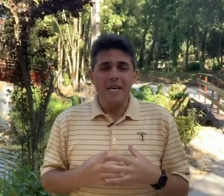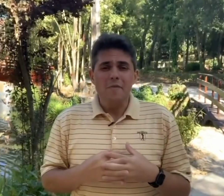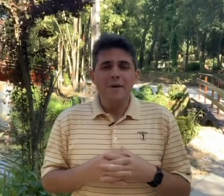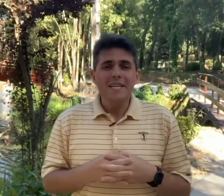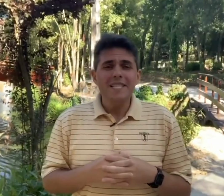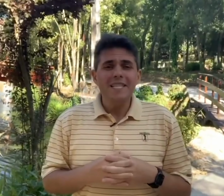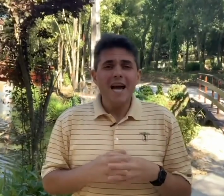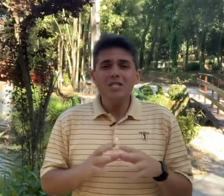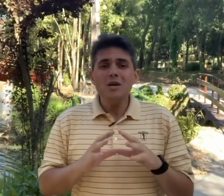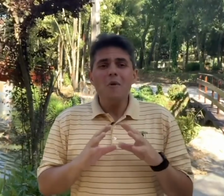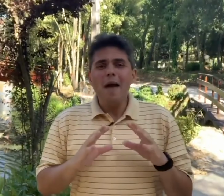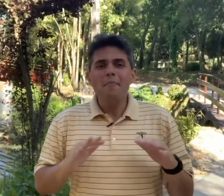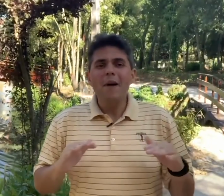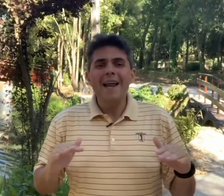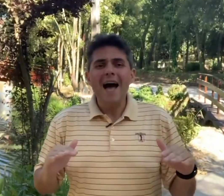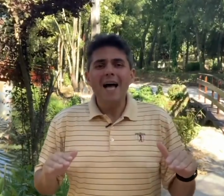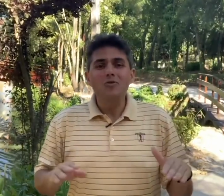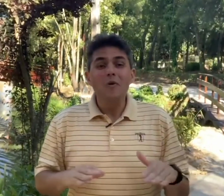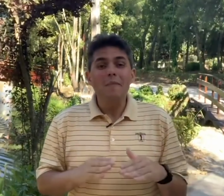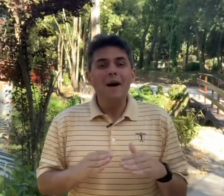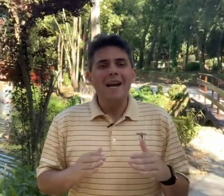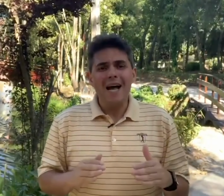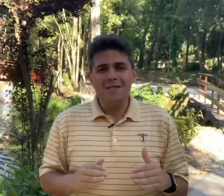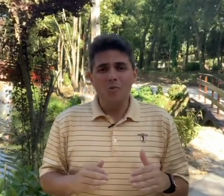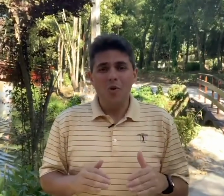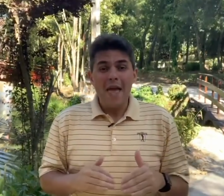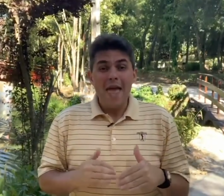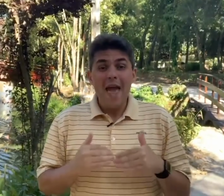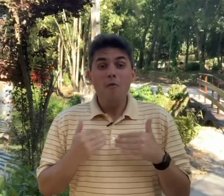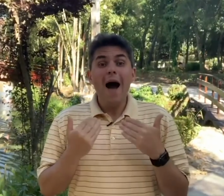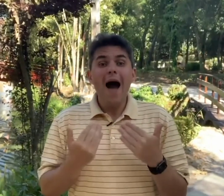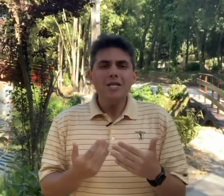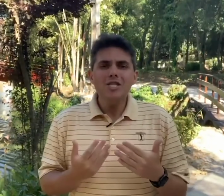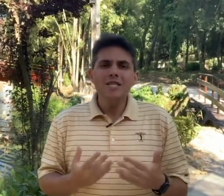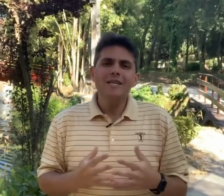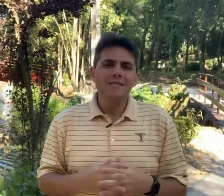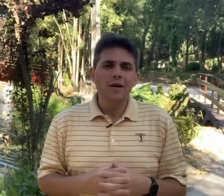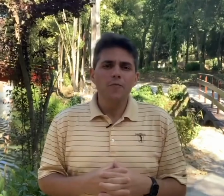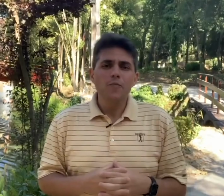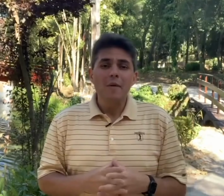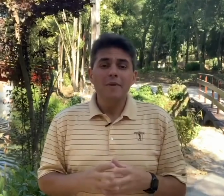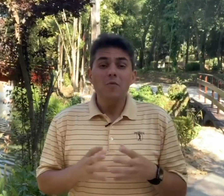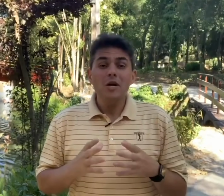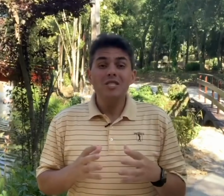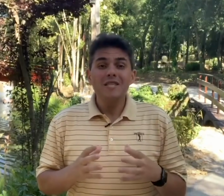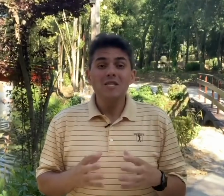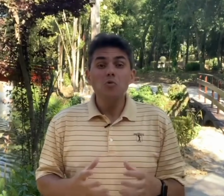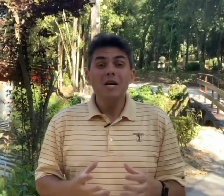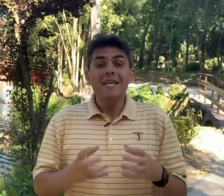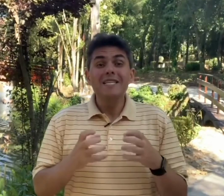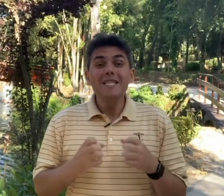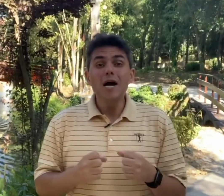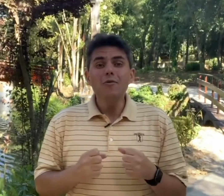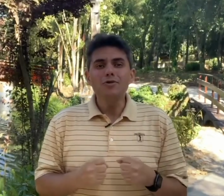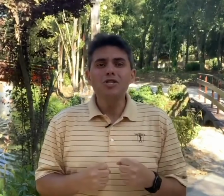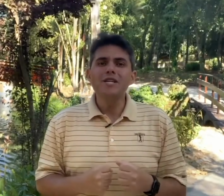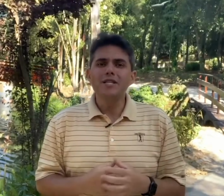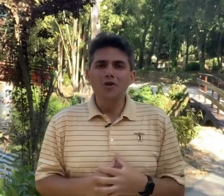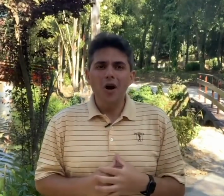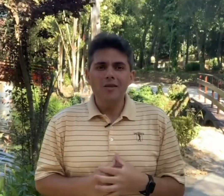aqui. Benignidade não é parado, não é marasmo, é uma agitação, mas é uma agitação que